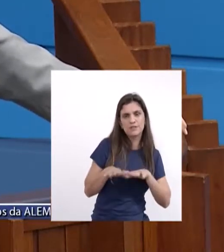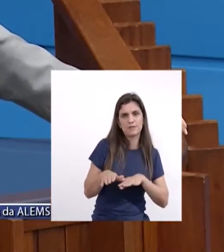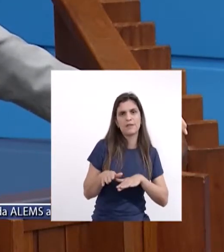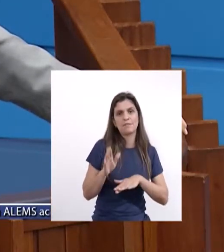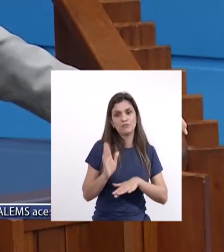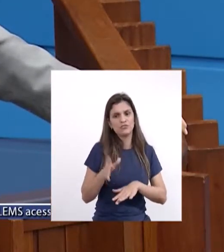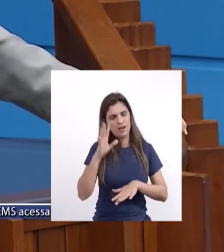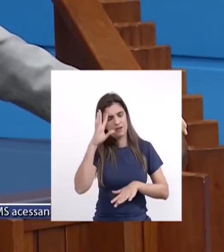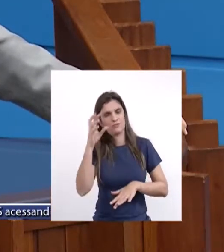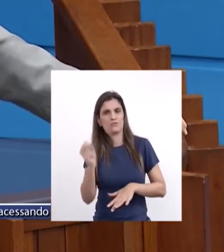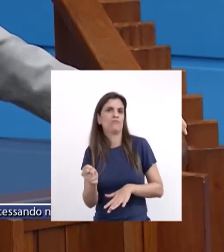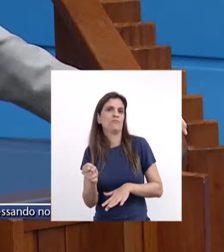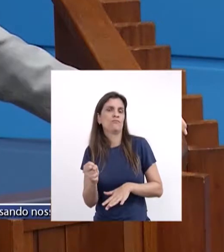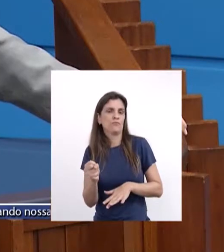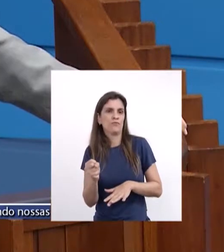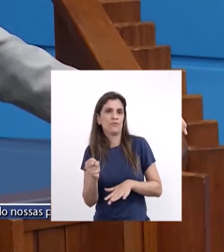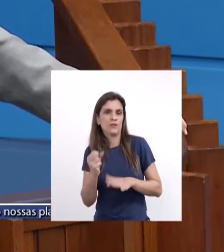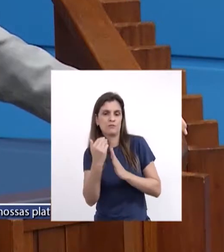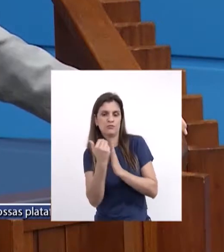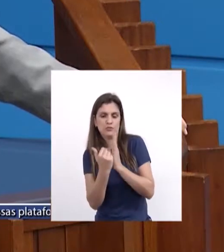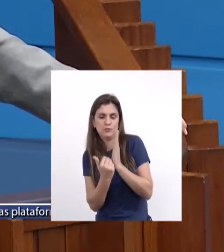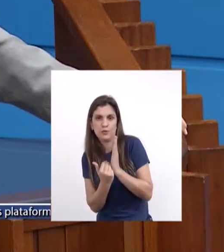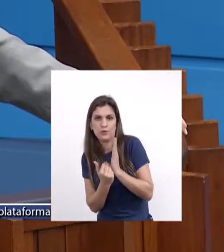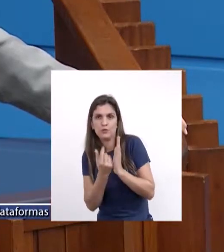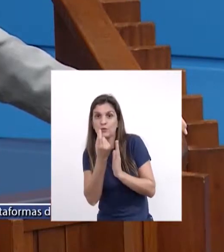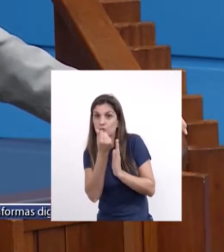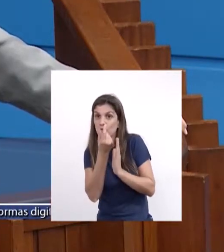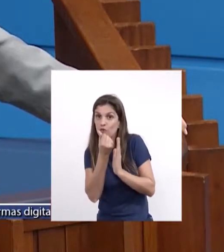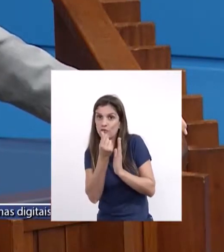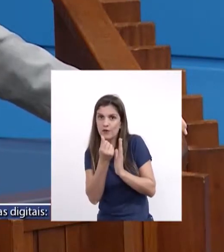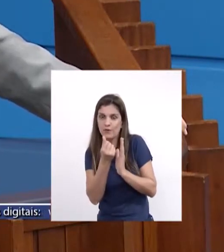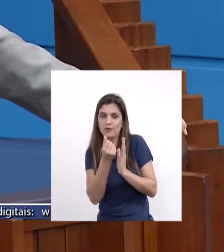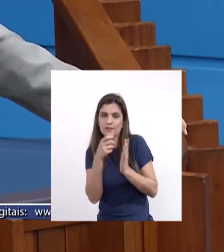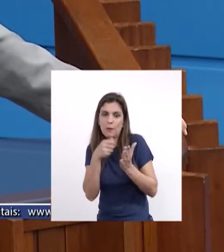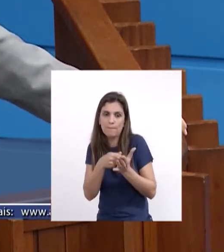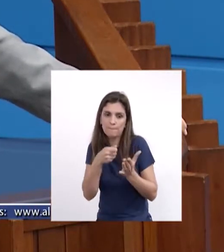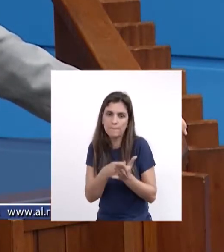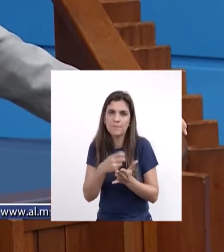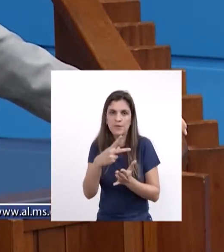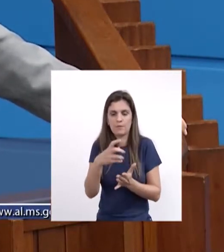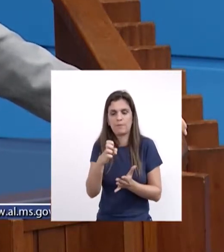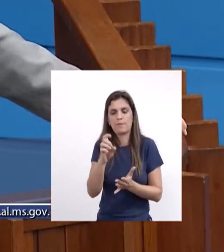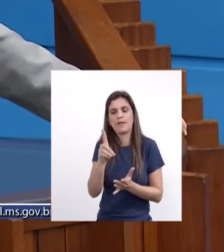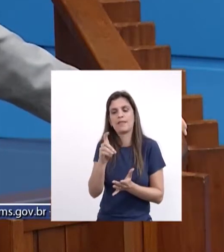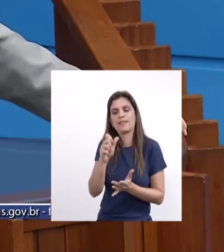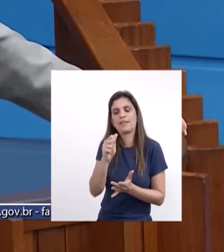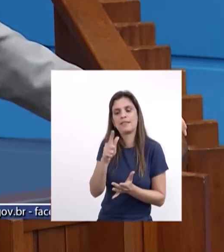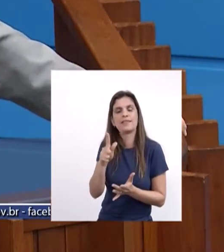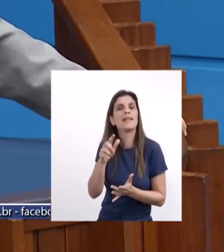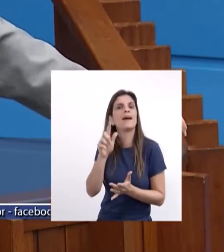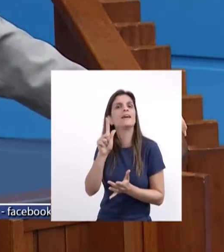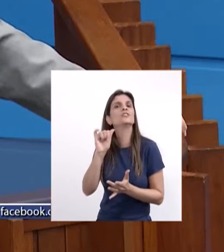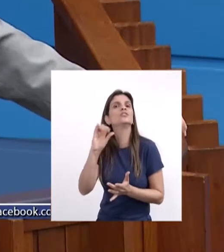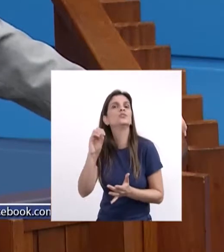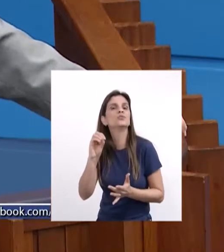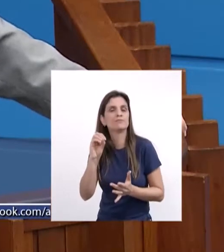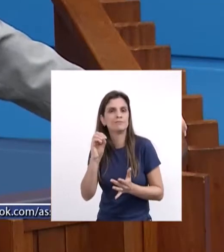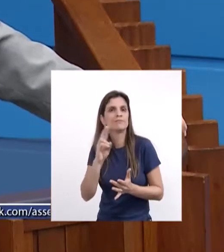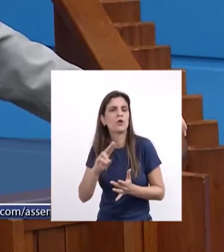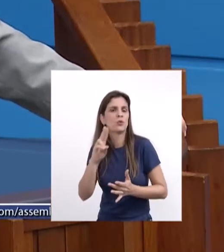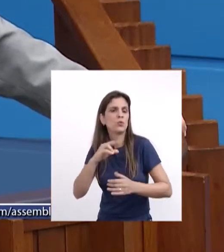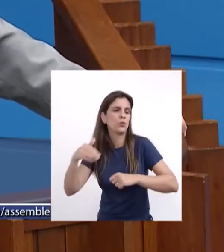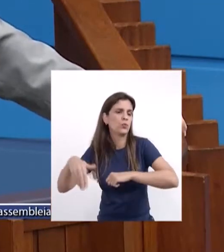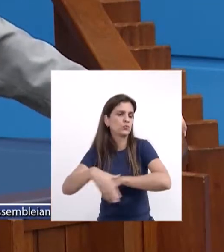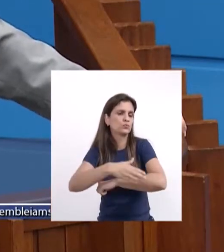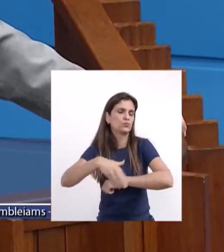ter reduzido o valor do pedágio, protelou por mais de 60 dias, mas finalmente a Agência